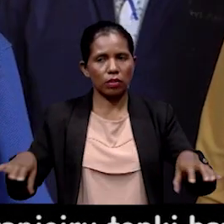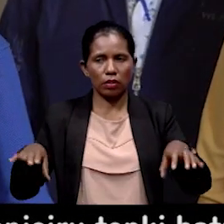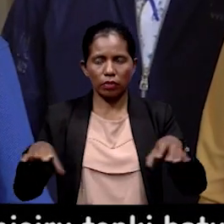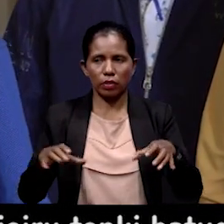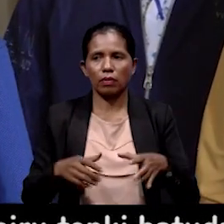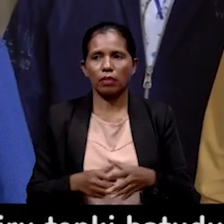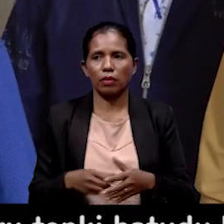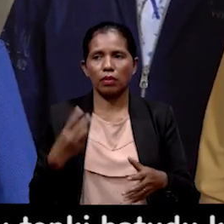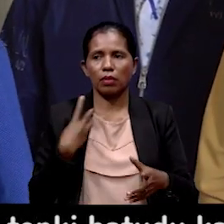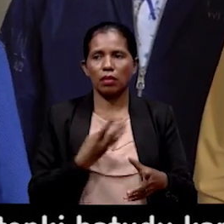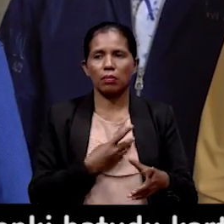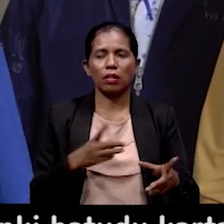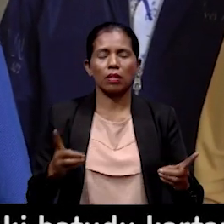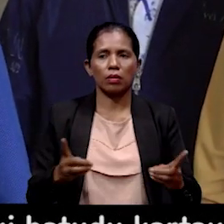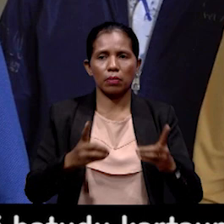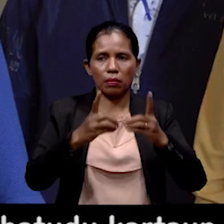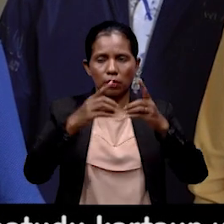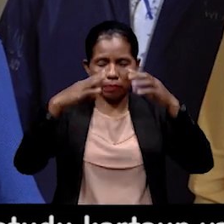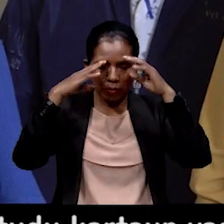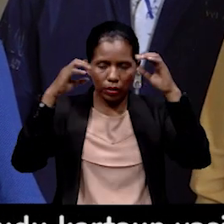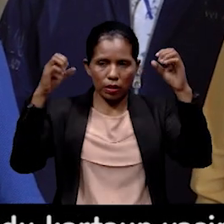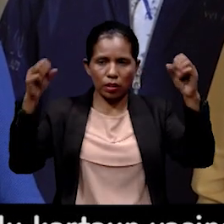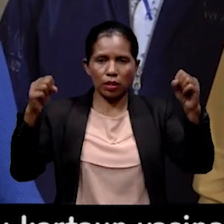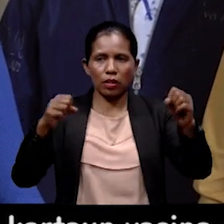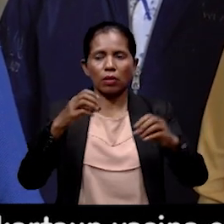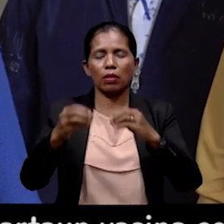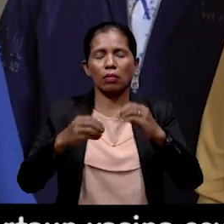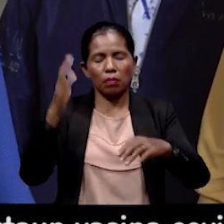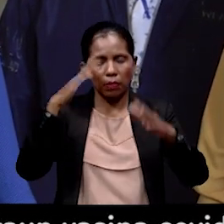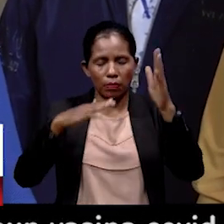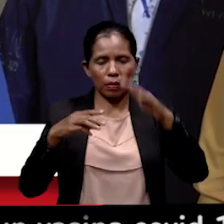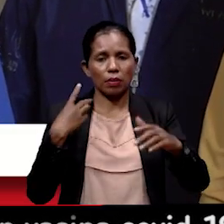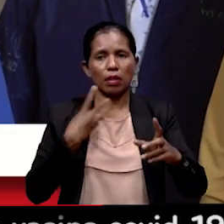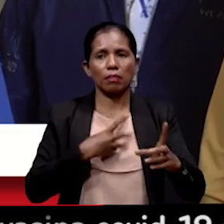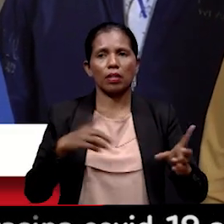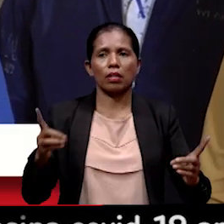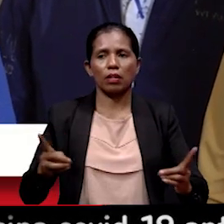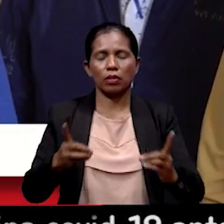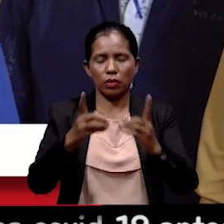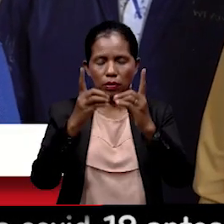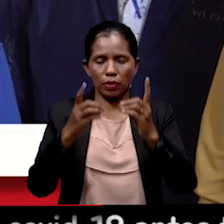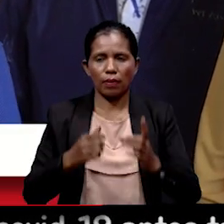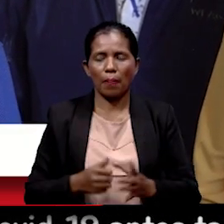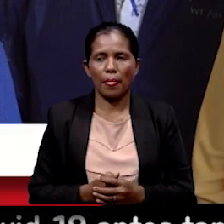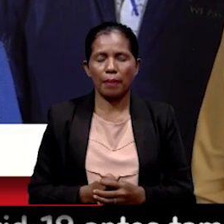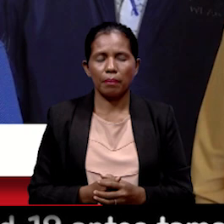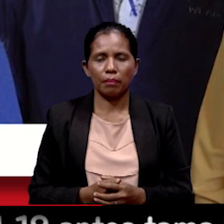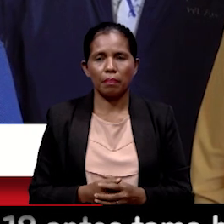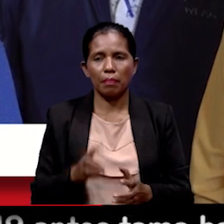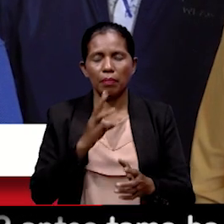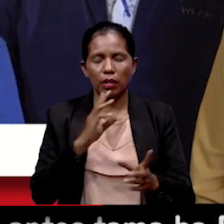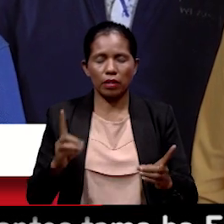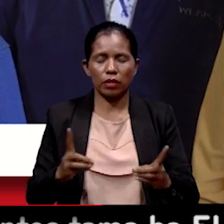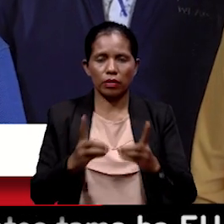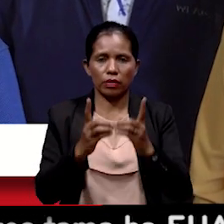Amei, asoro malo, asoro Presidente da República, com o problema nebe a mi Direção-geral Água no Saneamento enfrenta durante